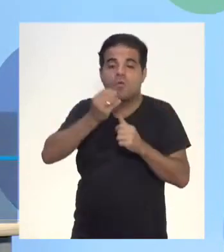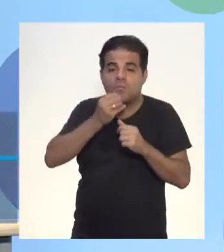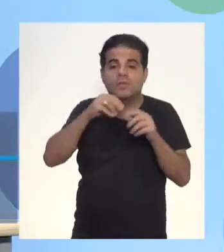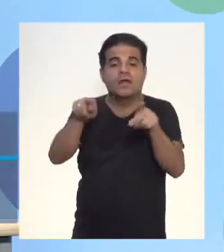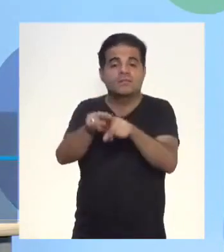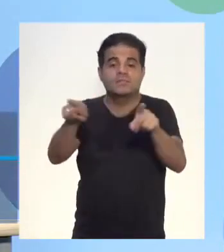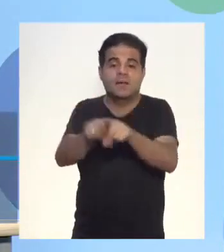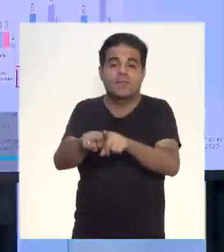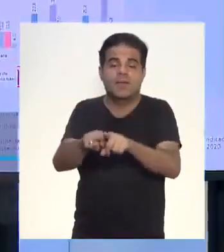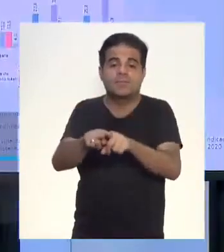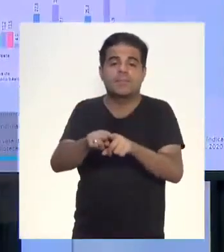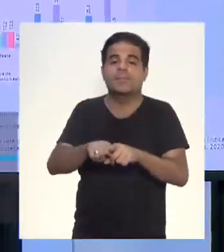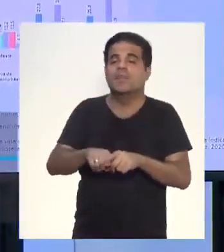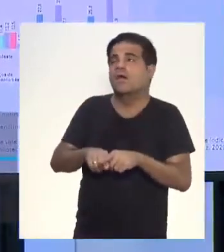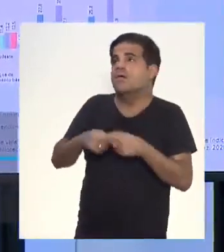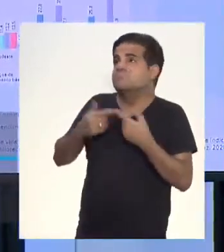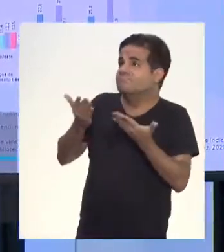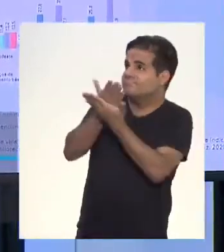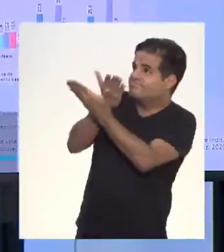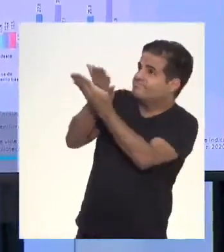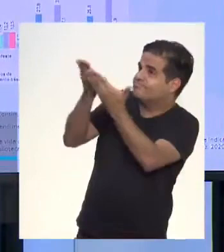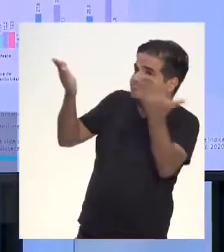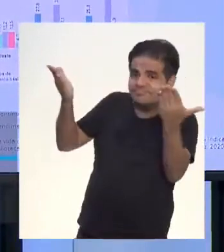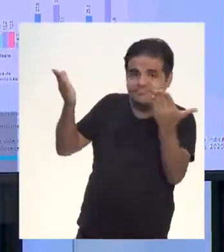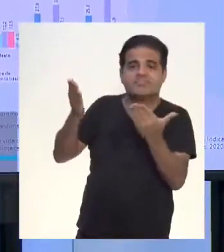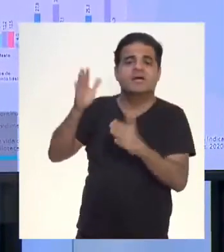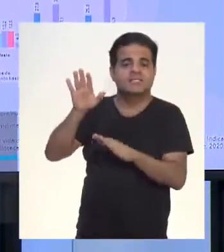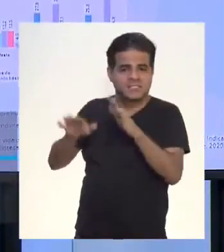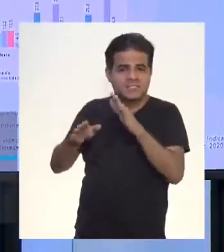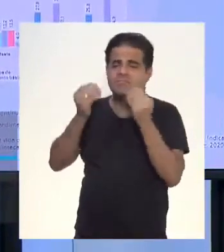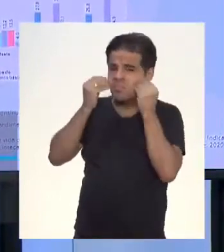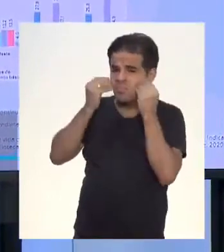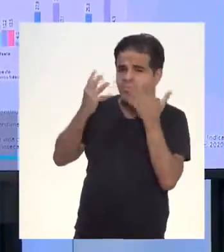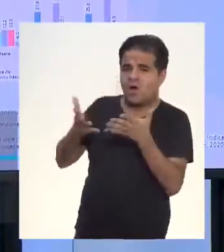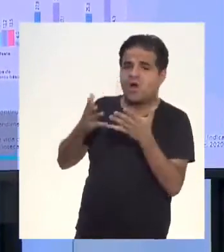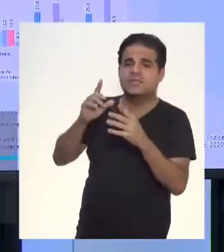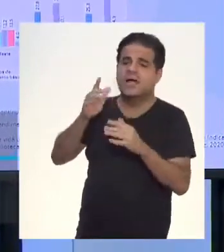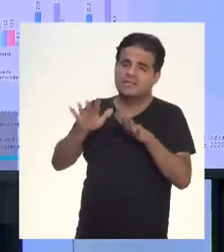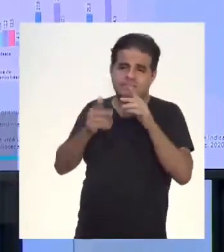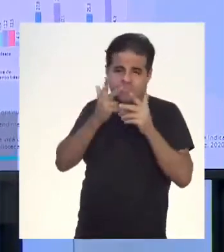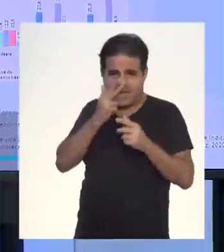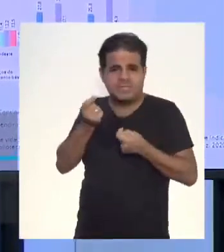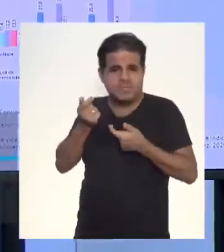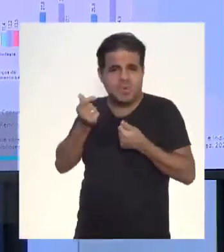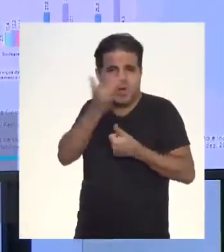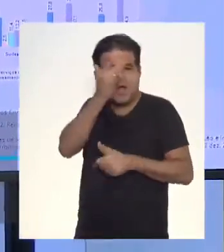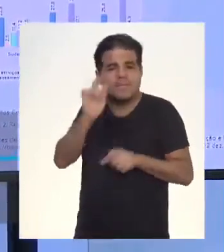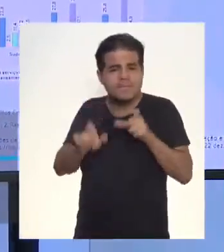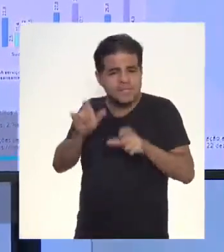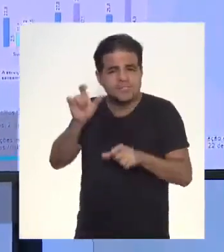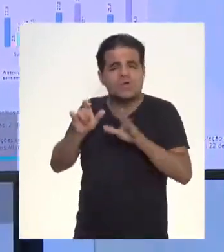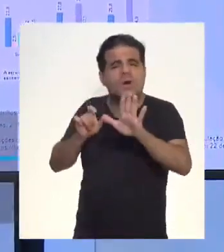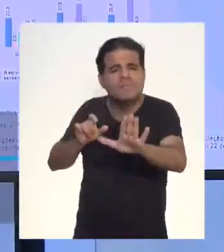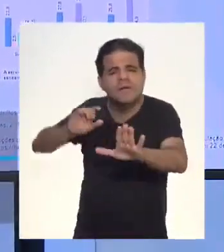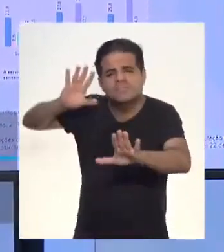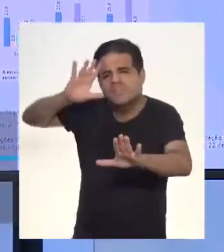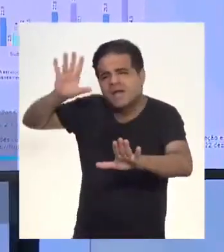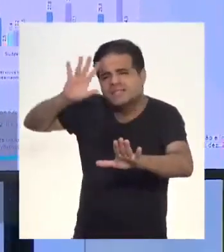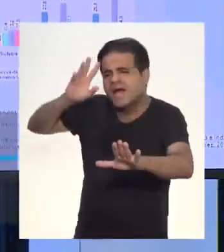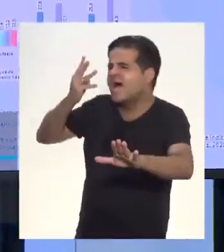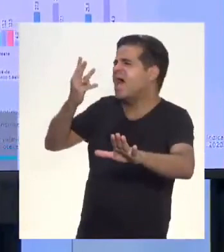E mesmo que alguns dados aqui realmente expressam que é uma pequena parcela da população, a gente tem que pensar que assim,